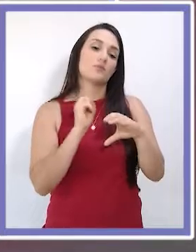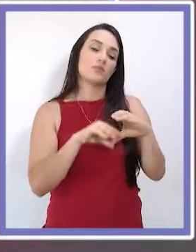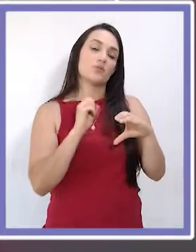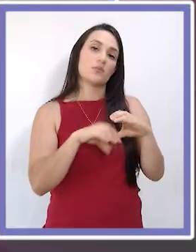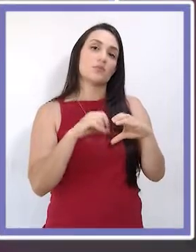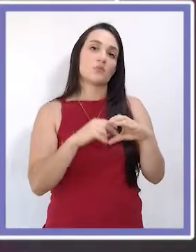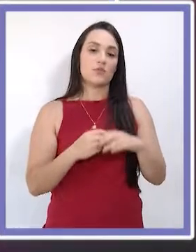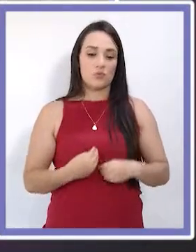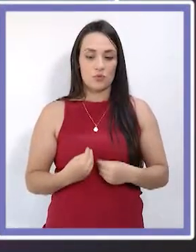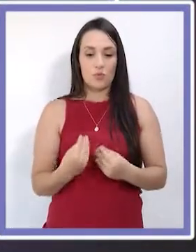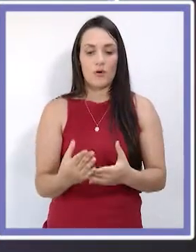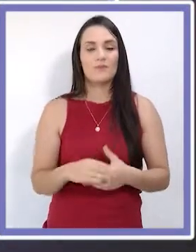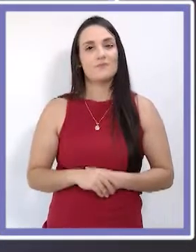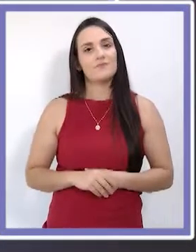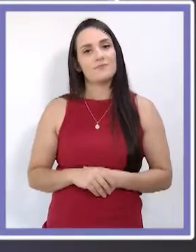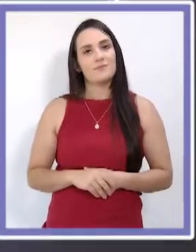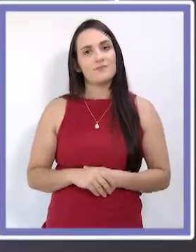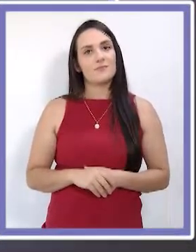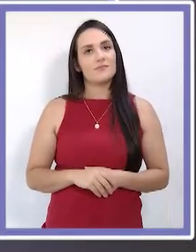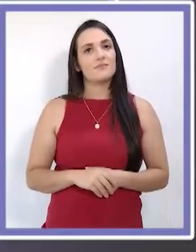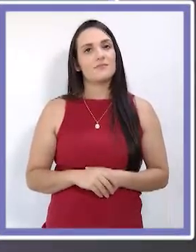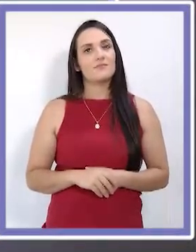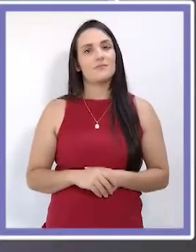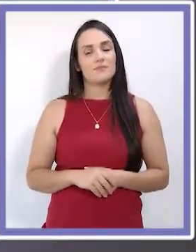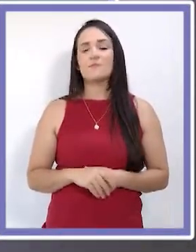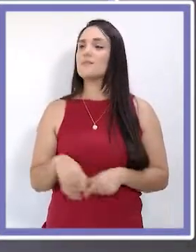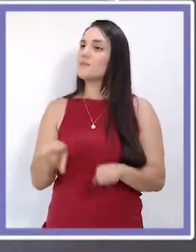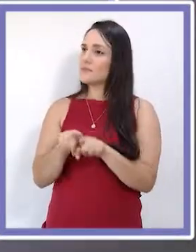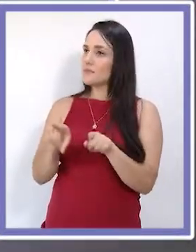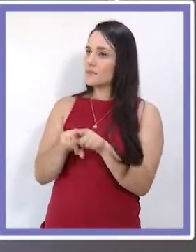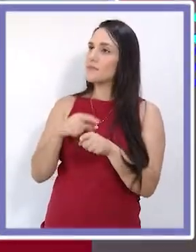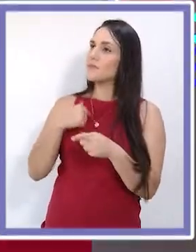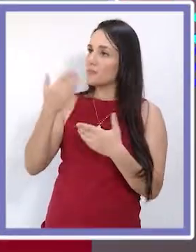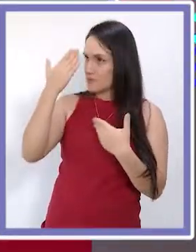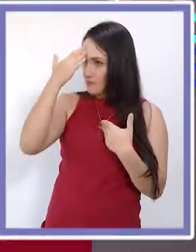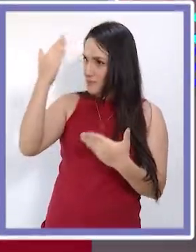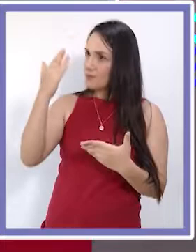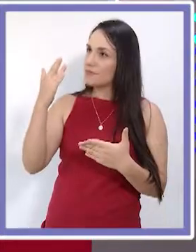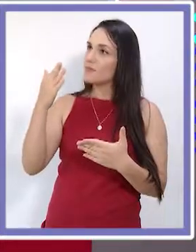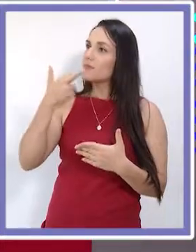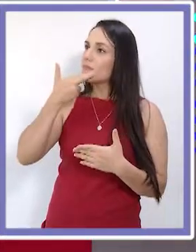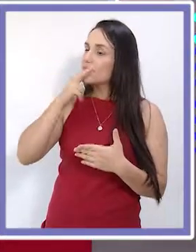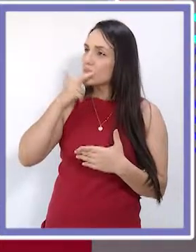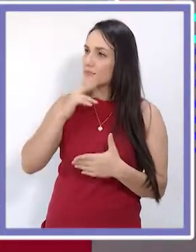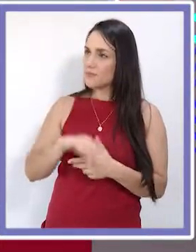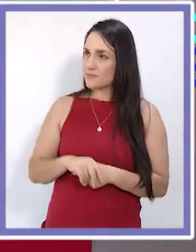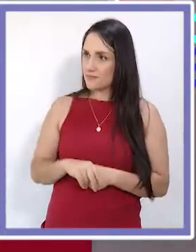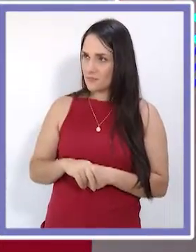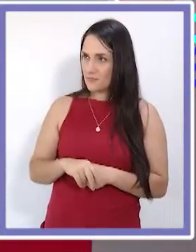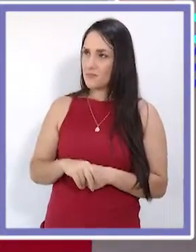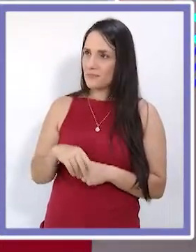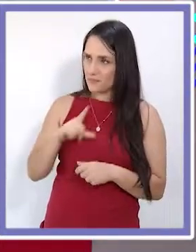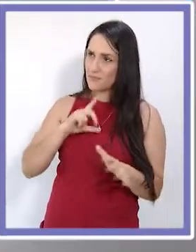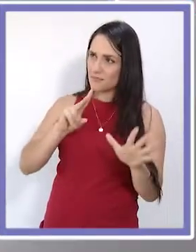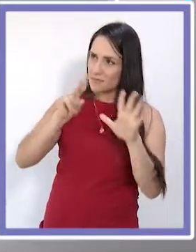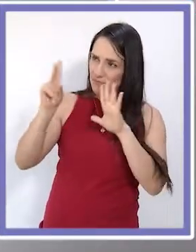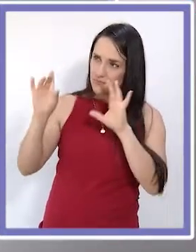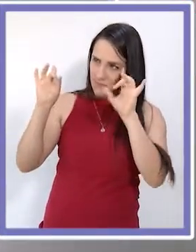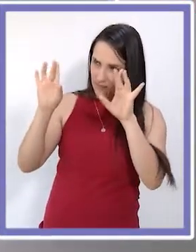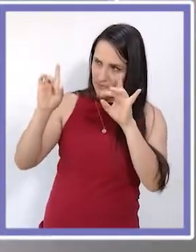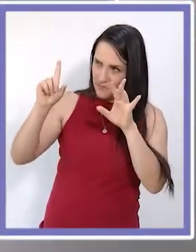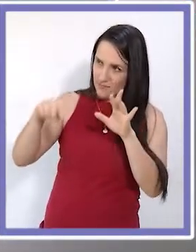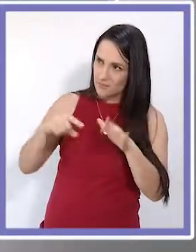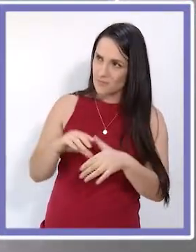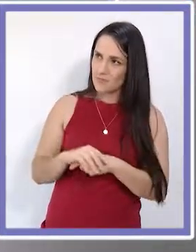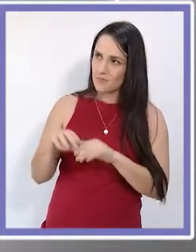Santa Casa. É isso aí, então eu gostaria de agradecer agora ao deputado Renato Câmara também. Como a Claire falou, deputado, tem essa